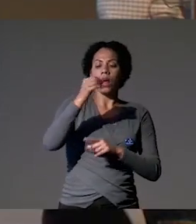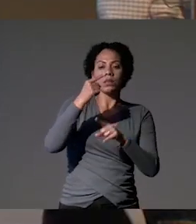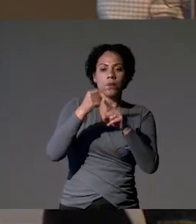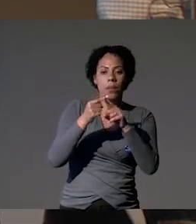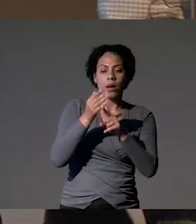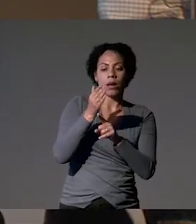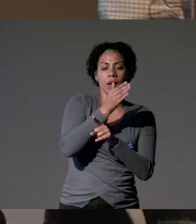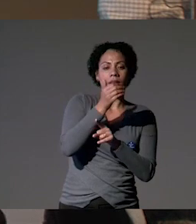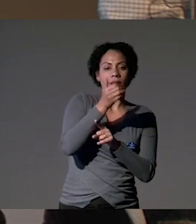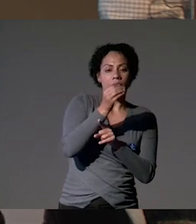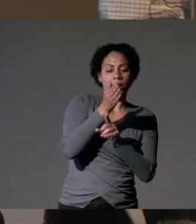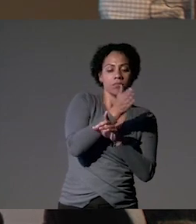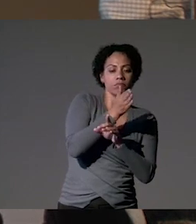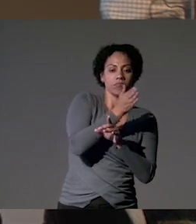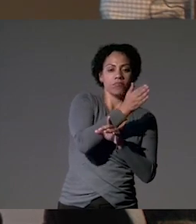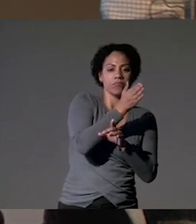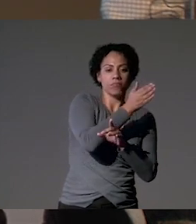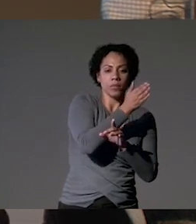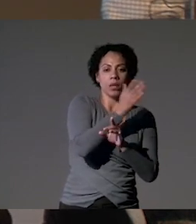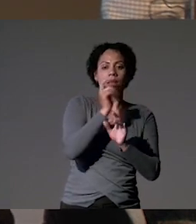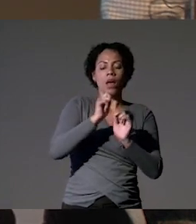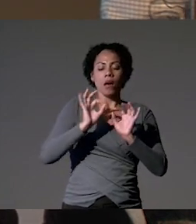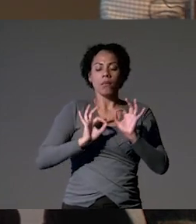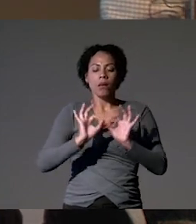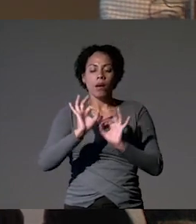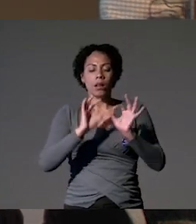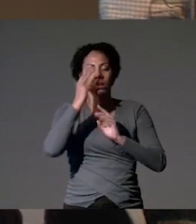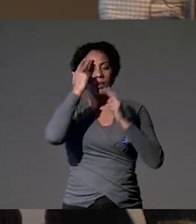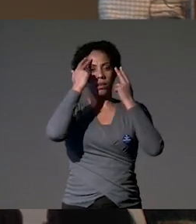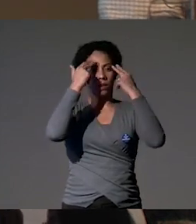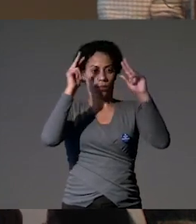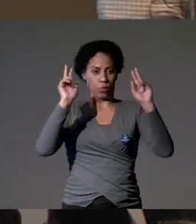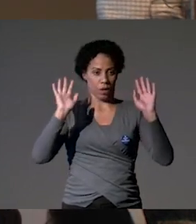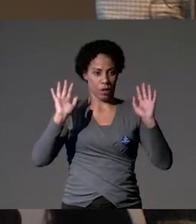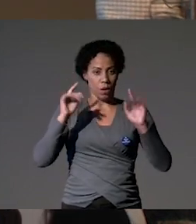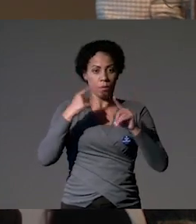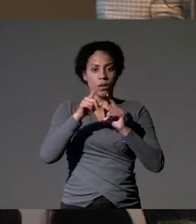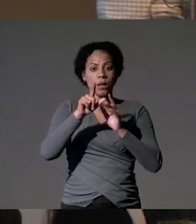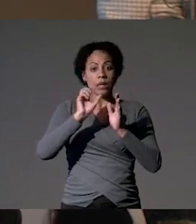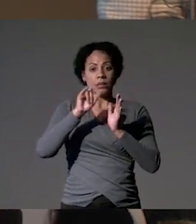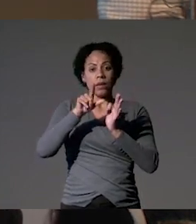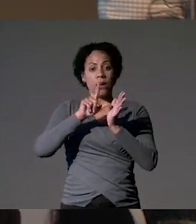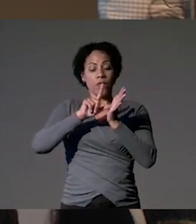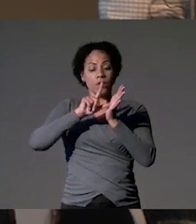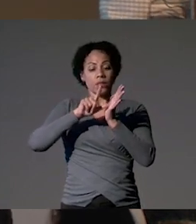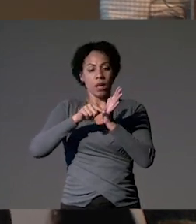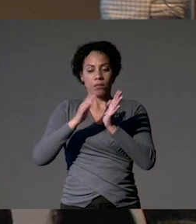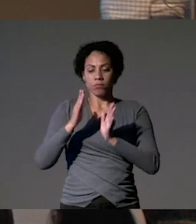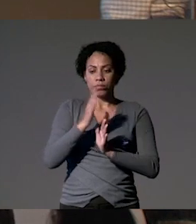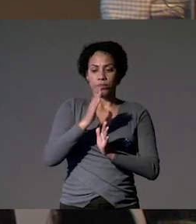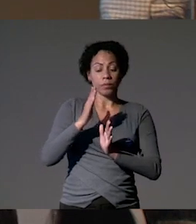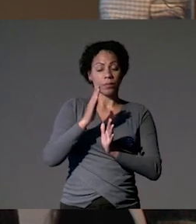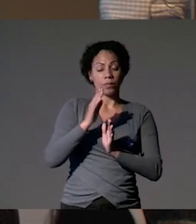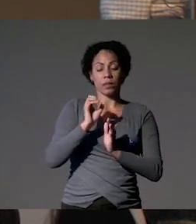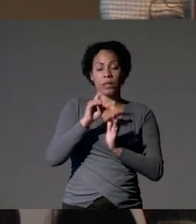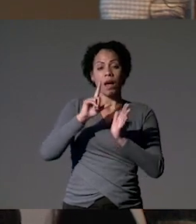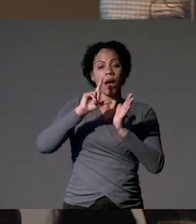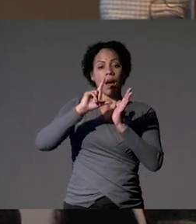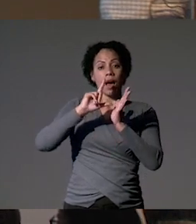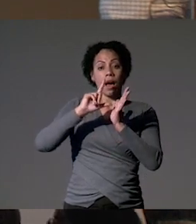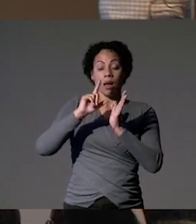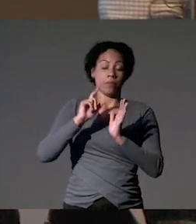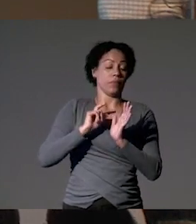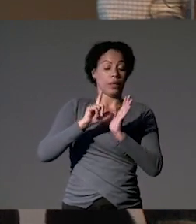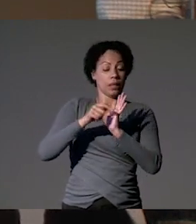fazendo isso ao longo de um tempo, que a coisa vai se acomodando naturalmente. E na medida em que você vai atrasando esse horário de acordar, ou